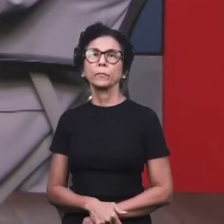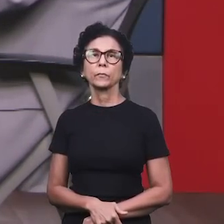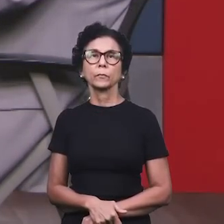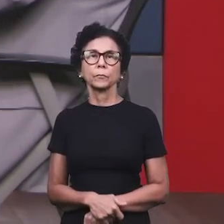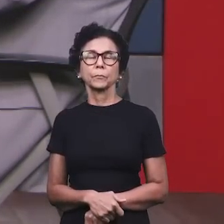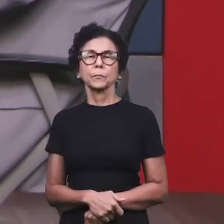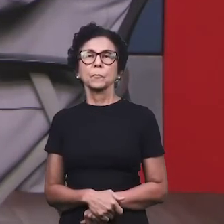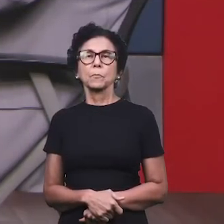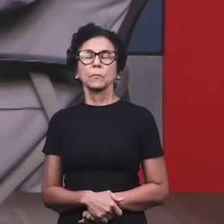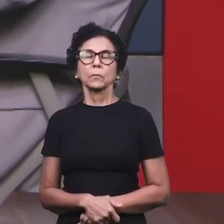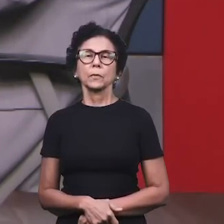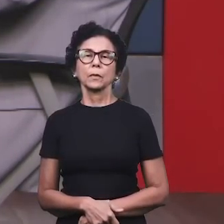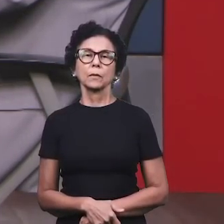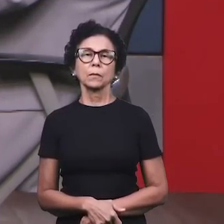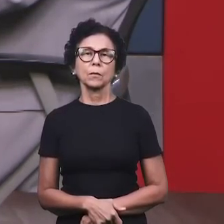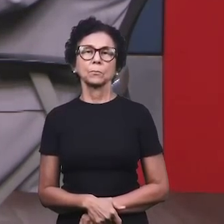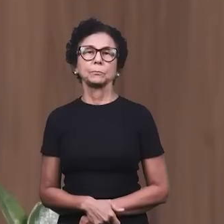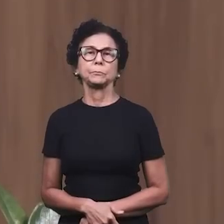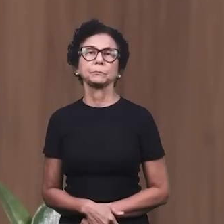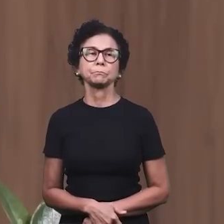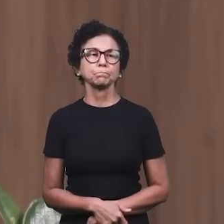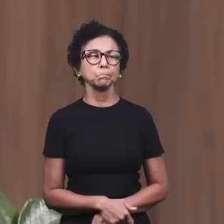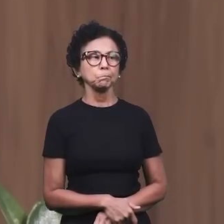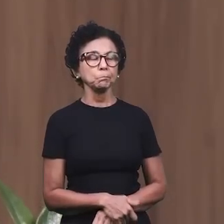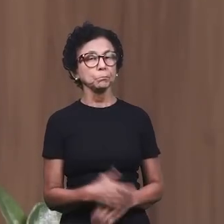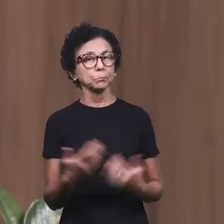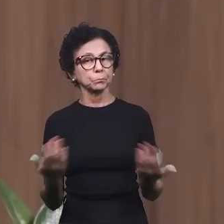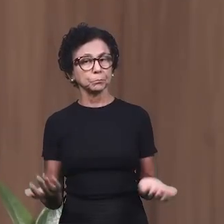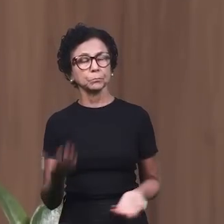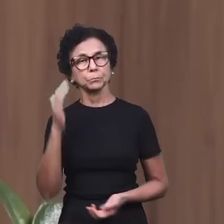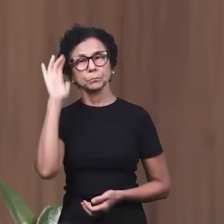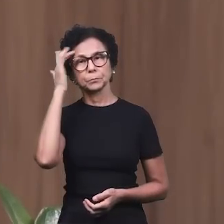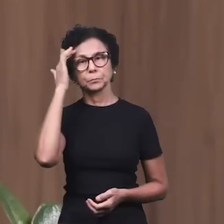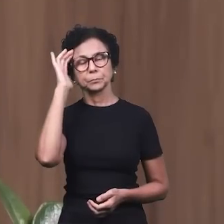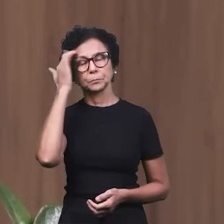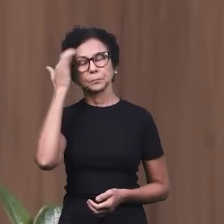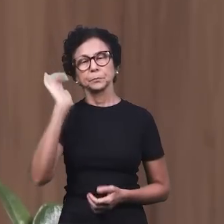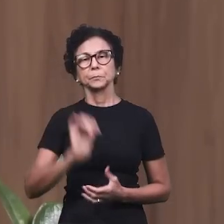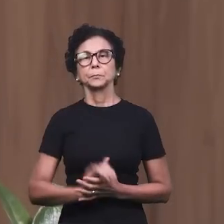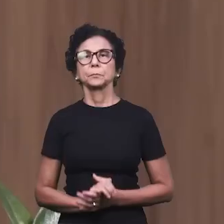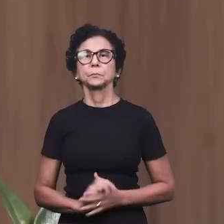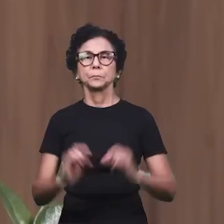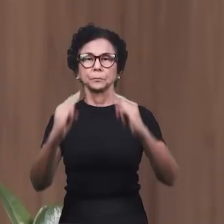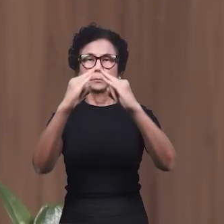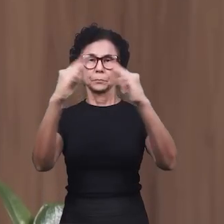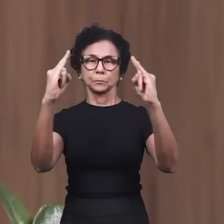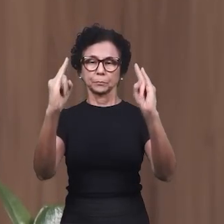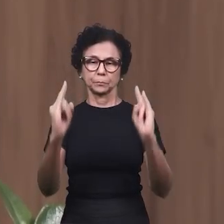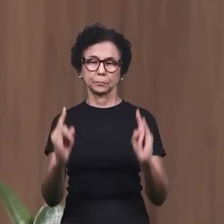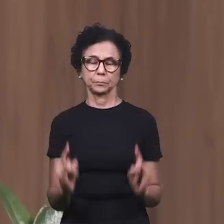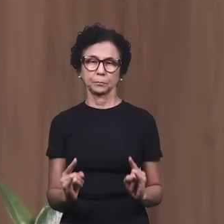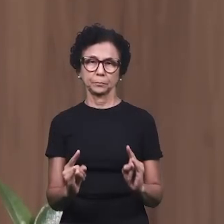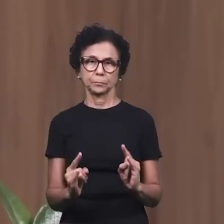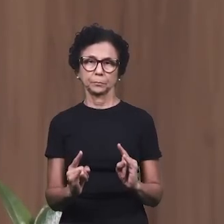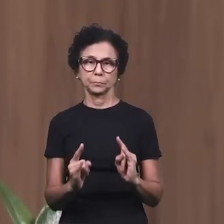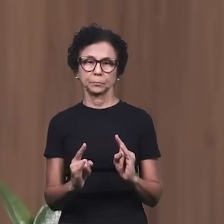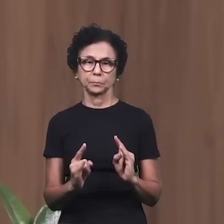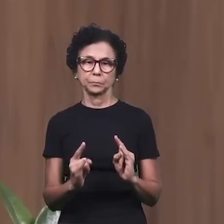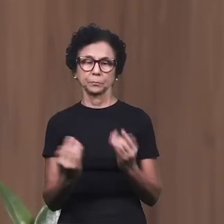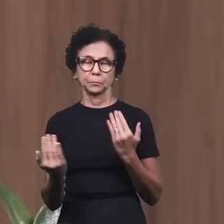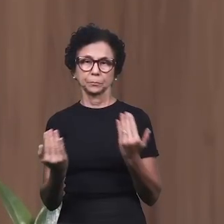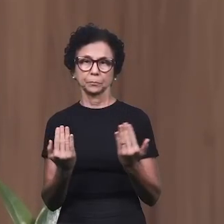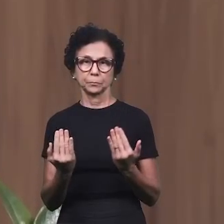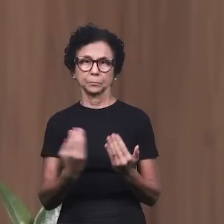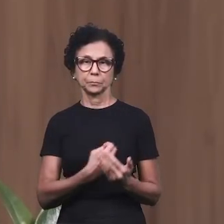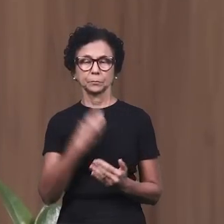Maravilhoso. Então estamos entendendo, portanto, que o tabernáculo é uma figura que mostra a nossa vida